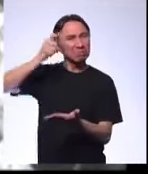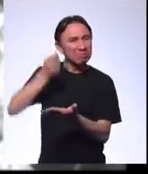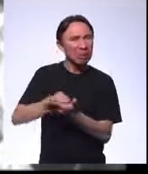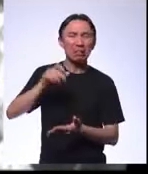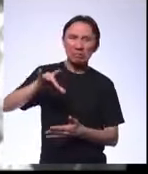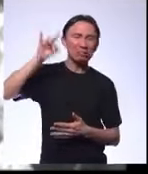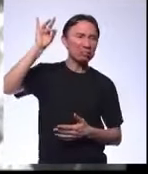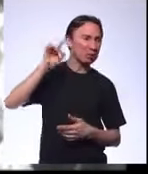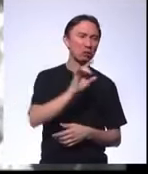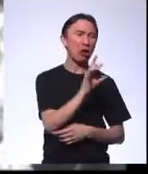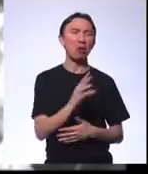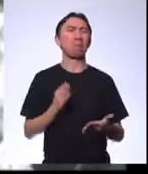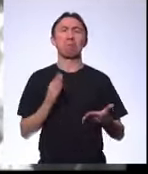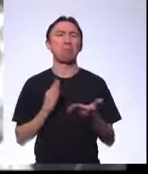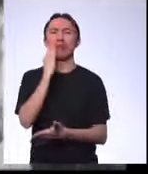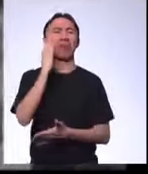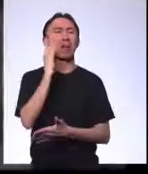homologar.